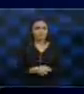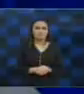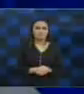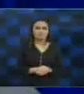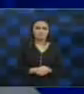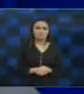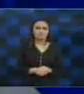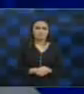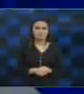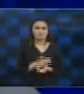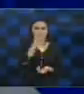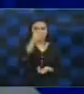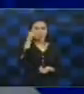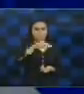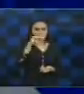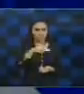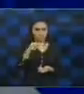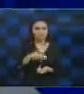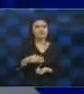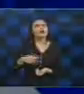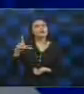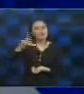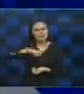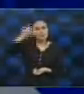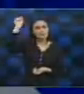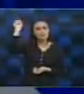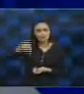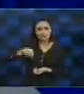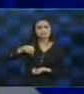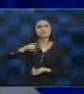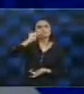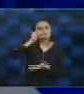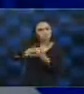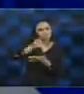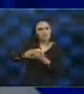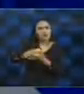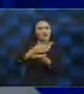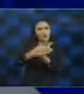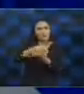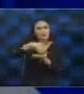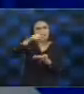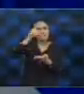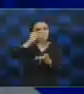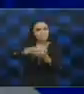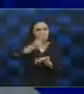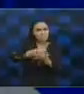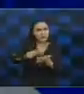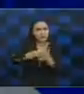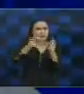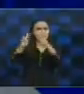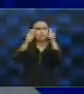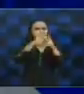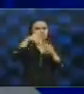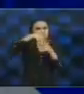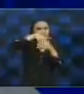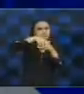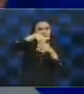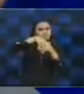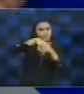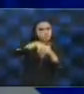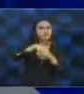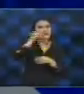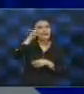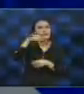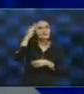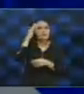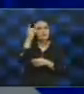Arthur. Está tomando sim, inclusive começa pelo pagamento das gratuidades das eleições. E, por outro lado, é uma dívida que